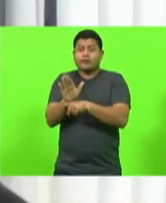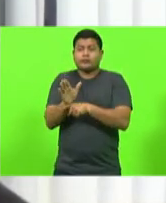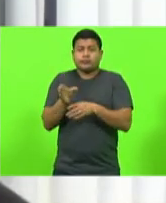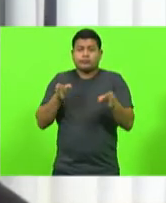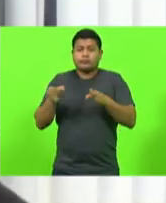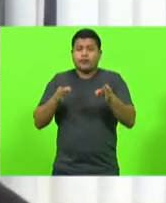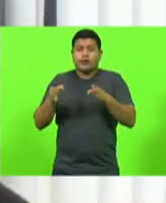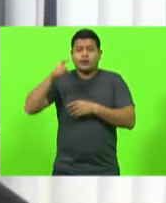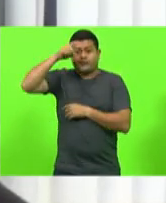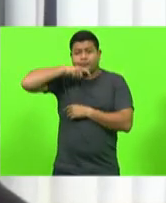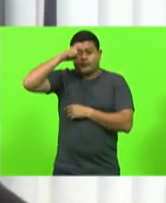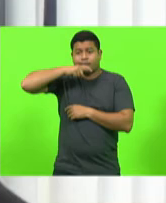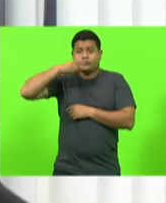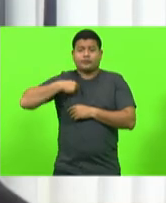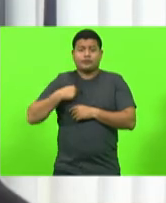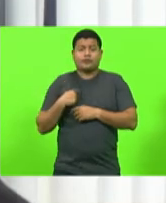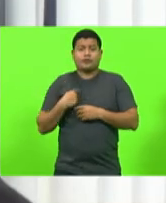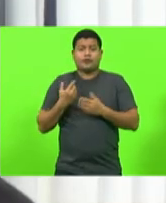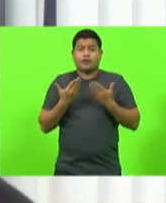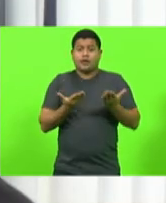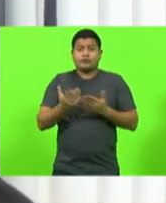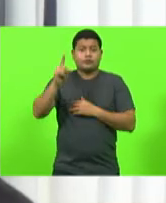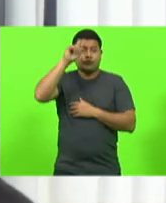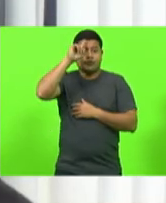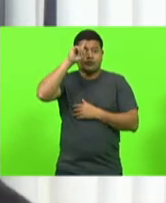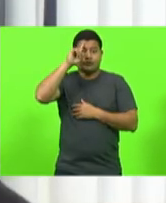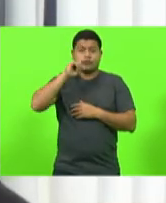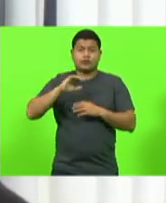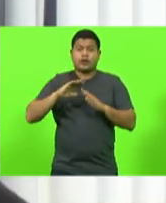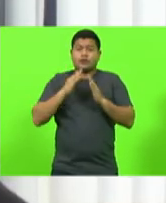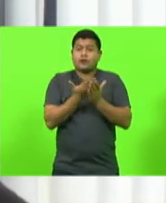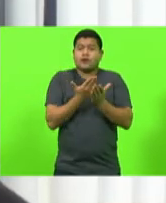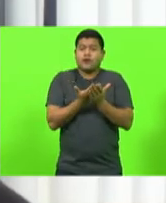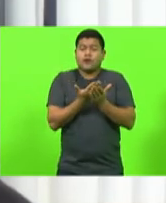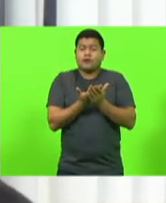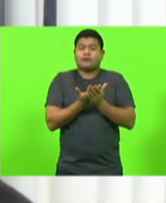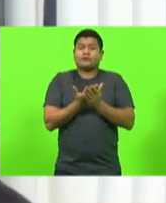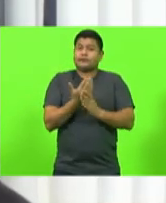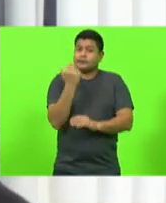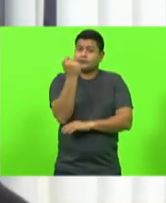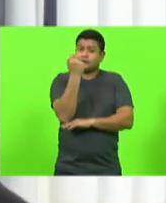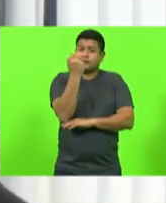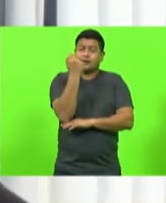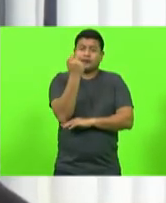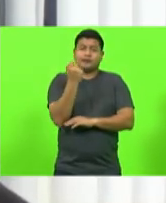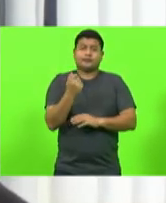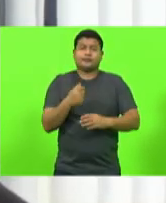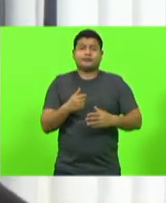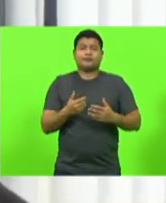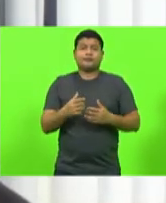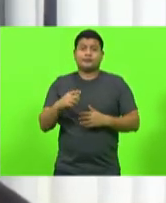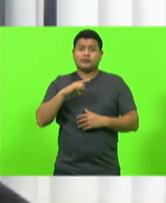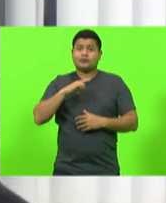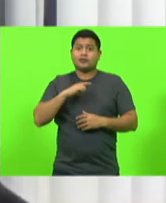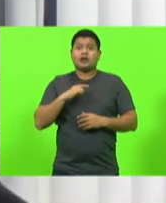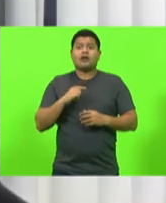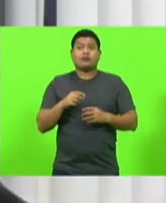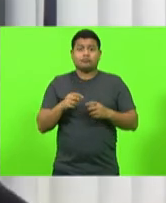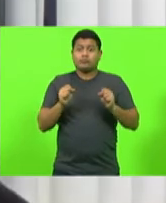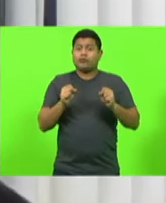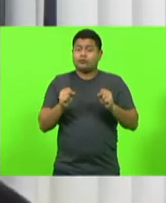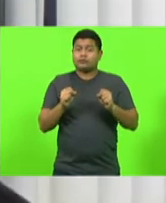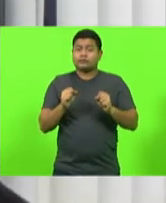no dia a dia da escola um agravamento ou tem o potencial de agravar